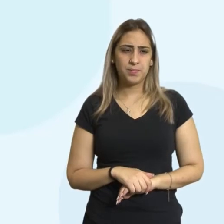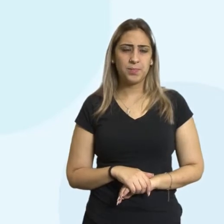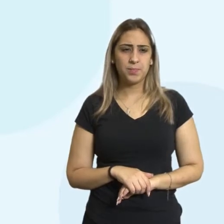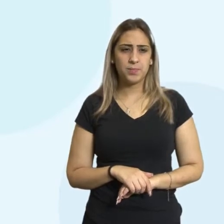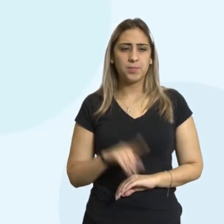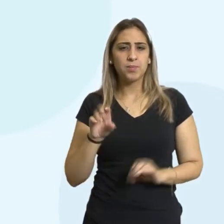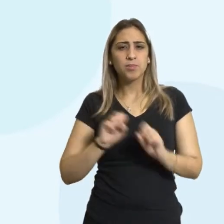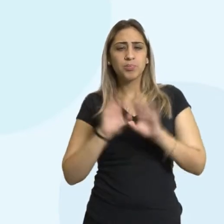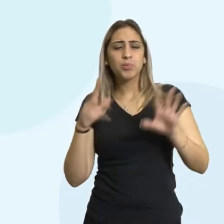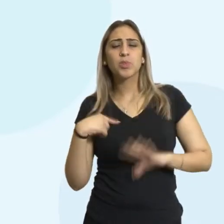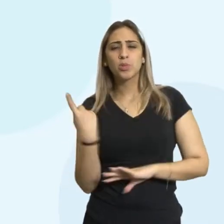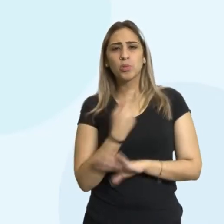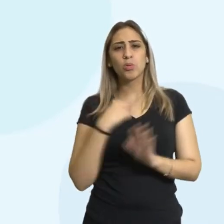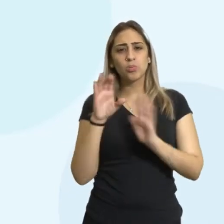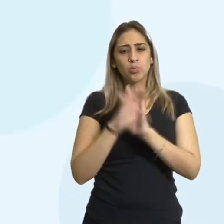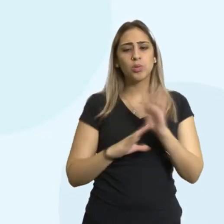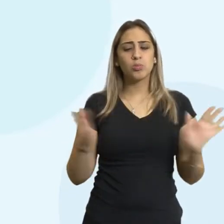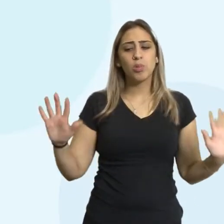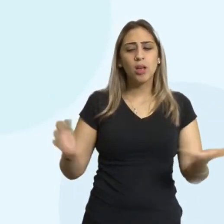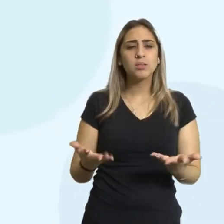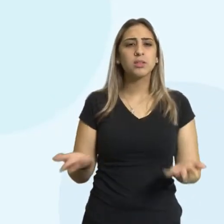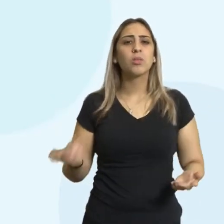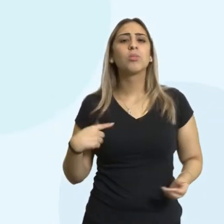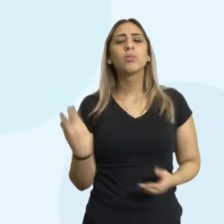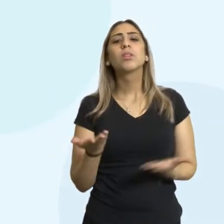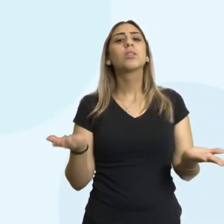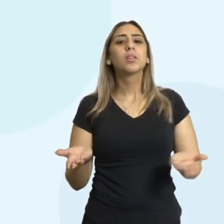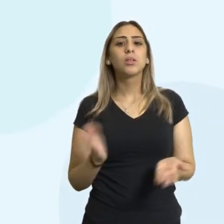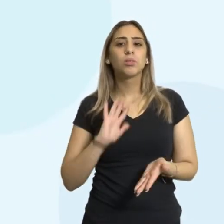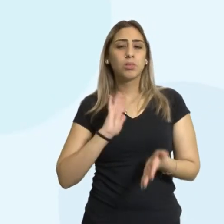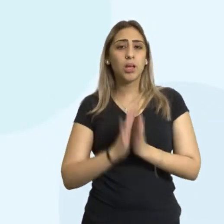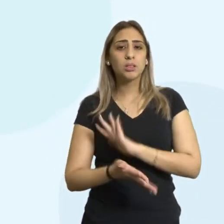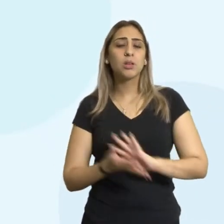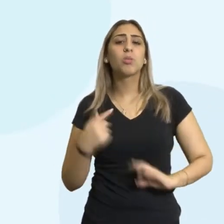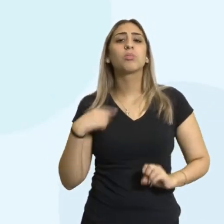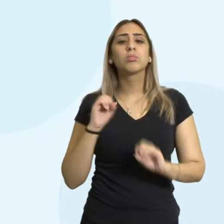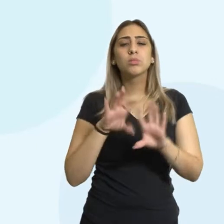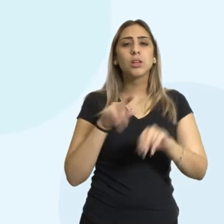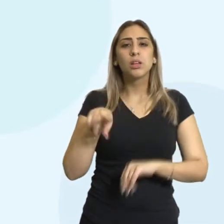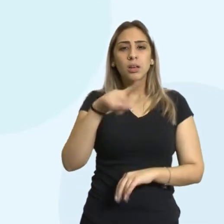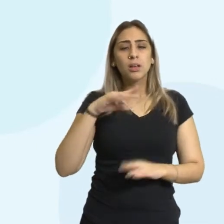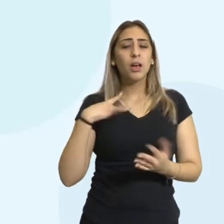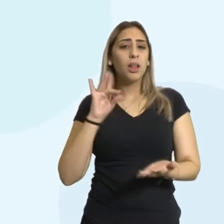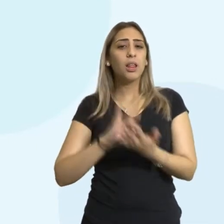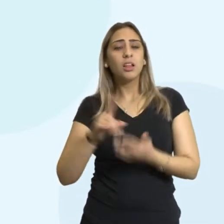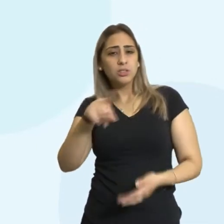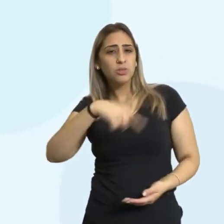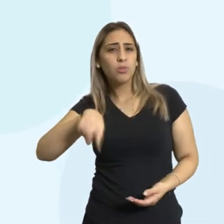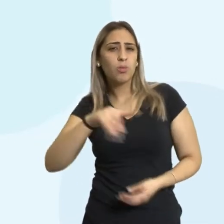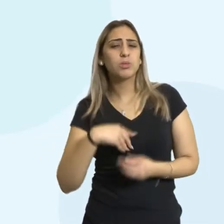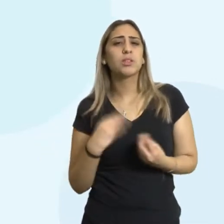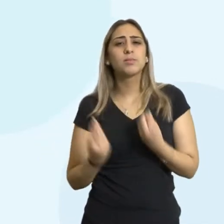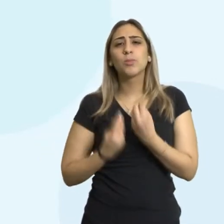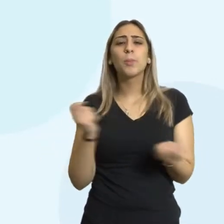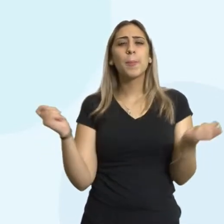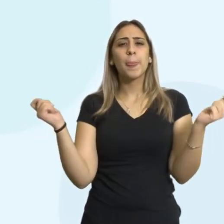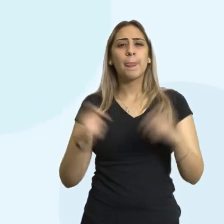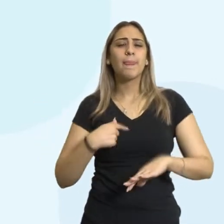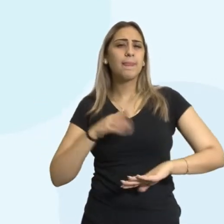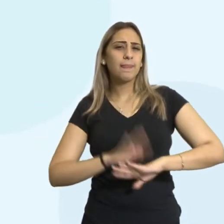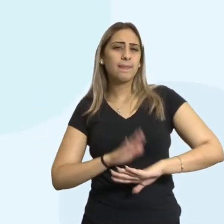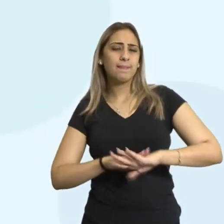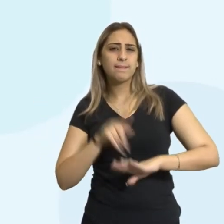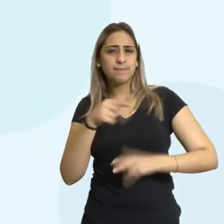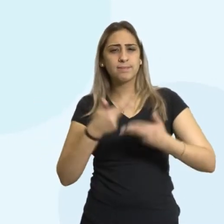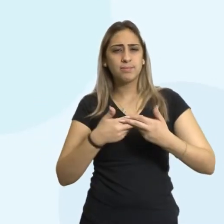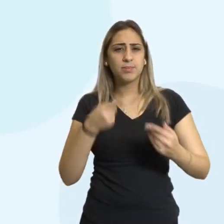tão explícita no nosso currículo em Ação Então pessoal considerem a realidade de vocês né como que daria para fazer é